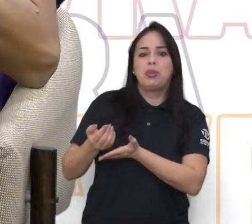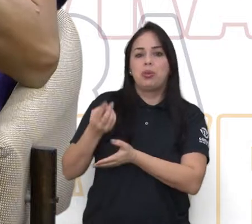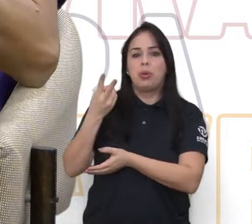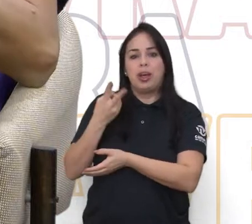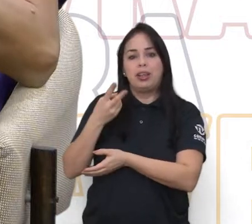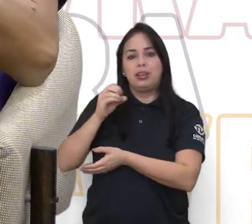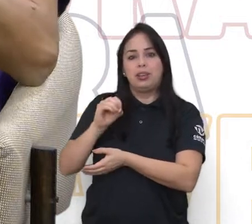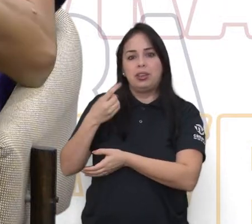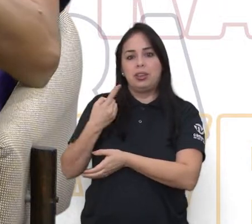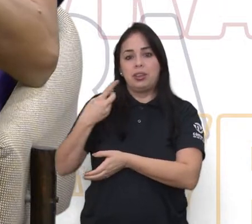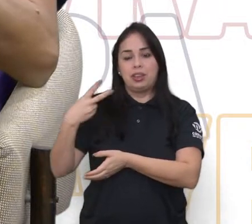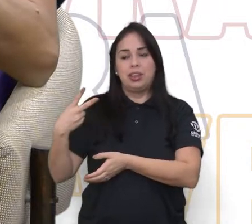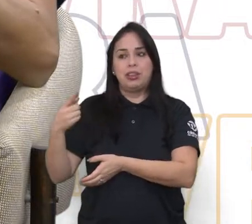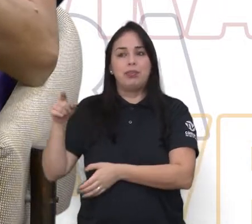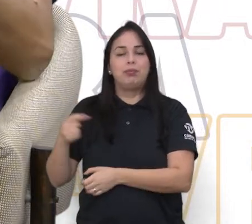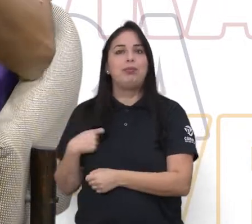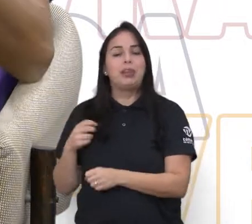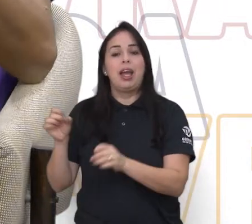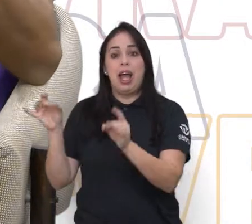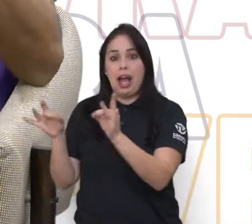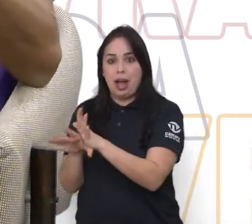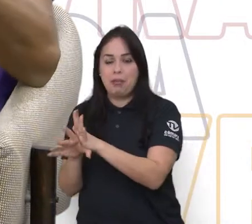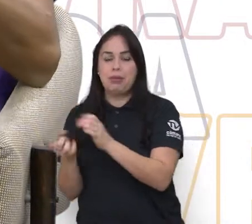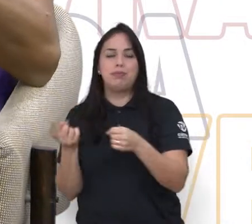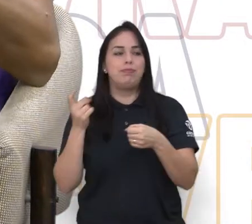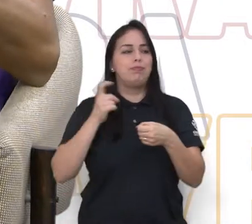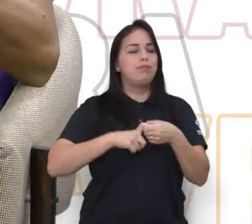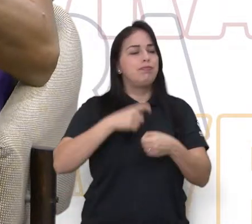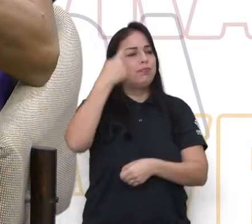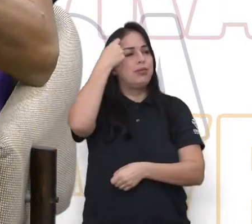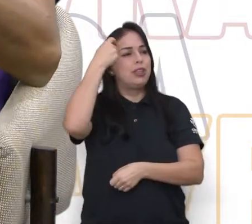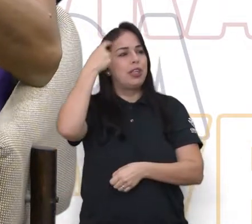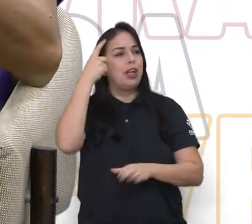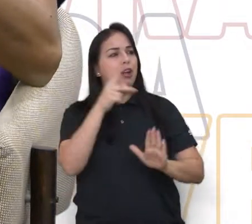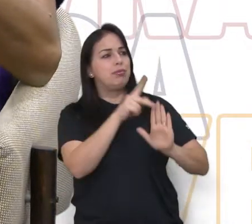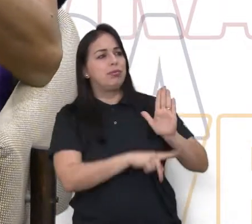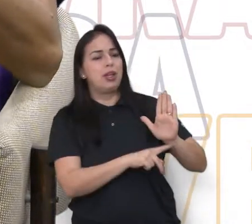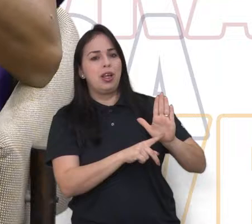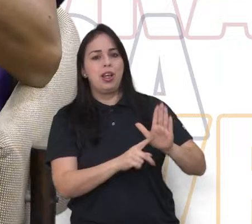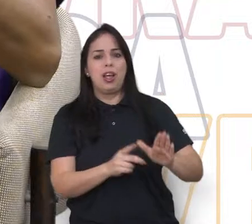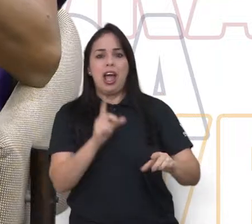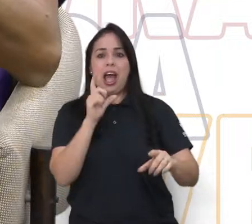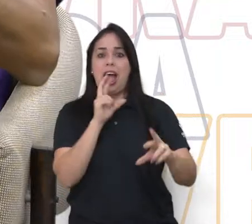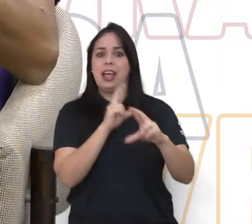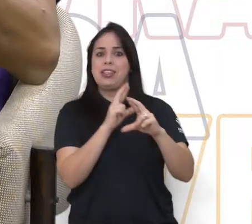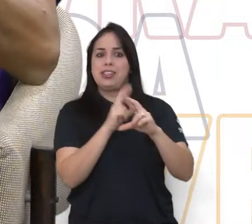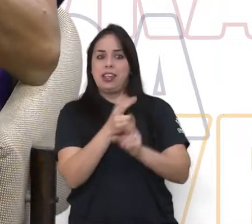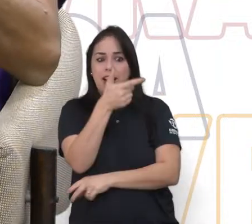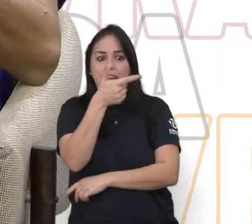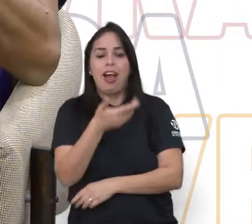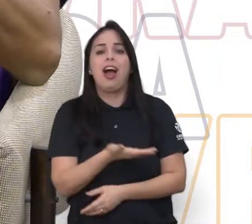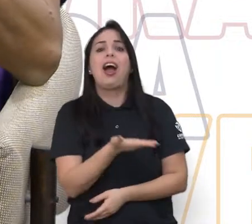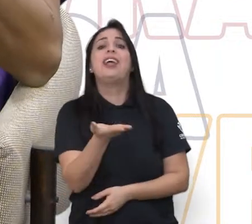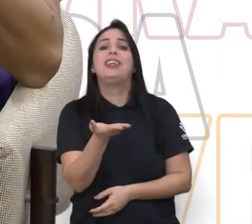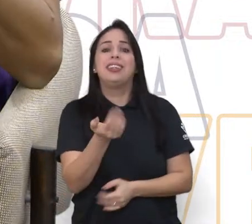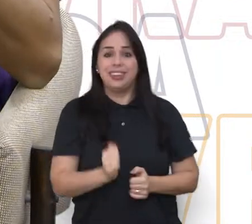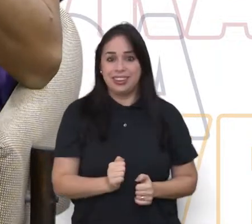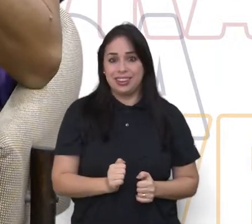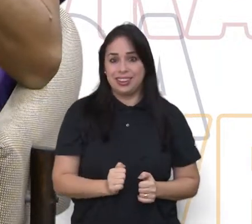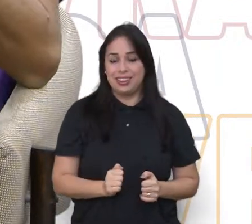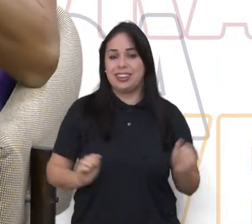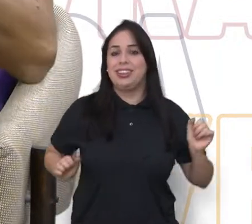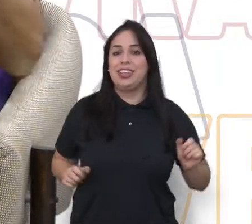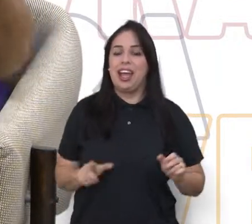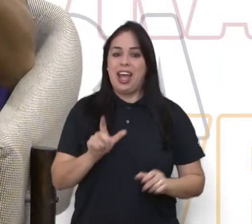2012, de lá a gente já voltou com a ideia, poxa, vamos botar esse nome no projeto, Reciclaí. Porque quando a gente fala